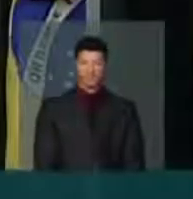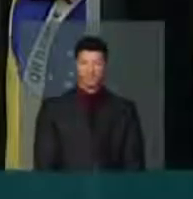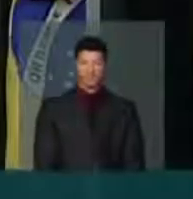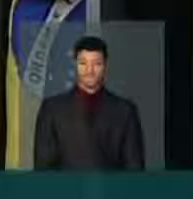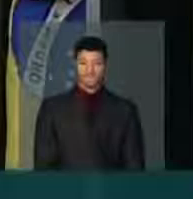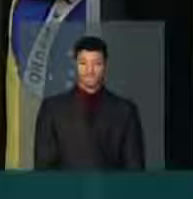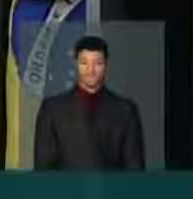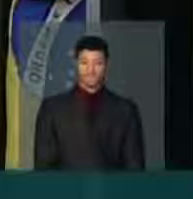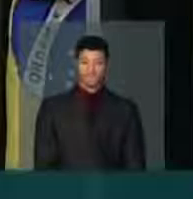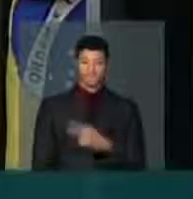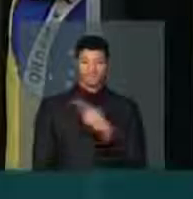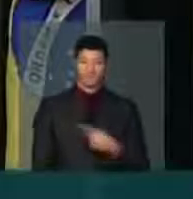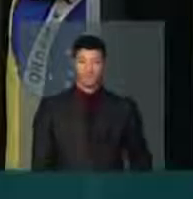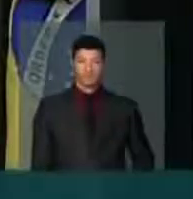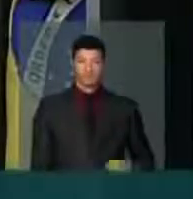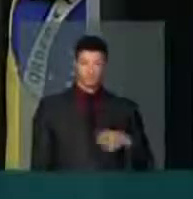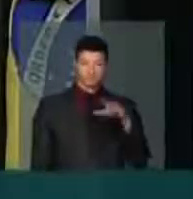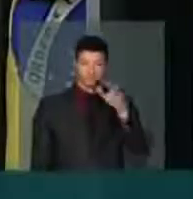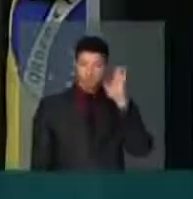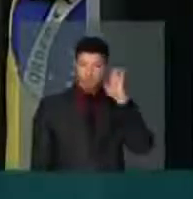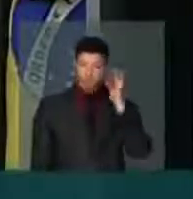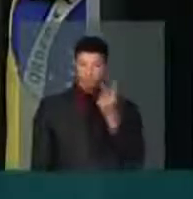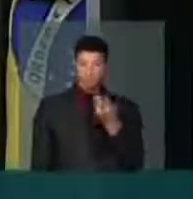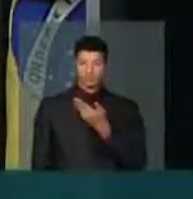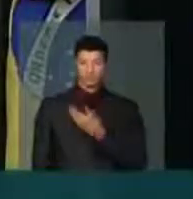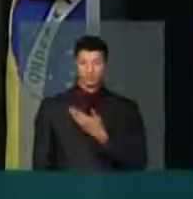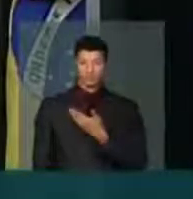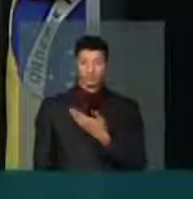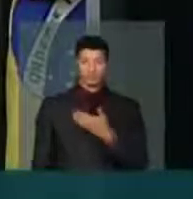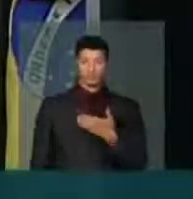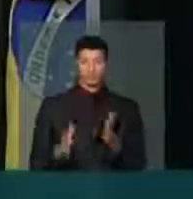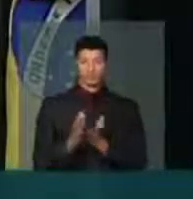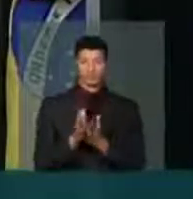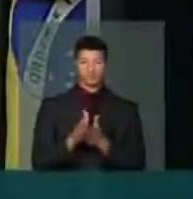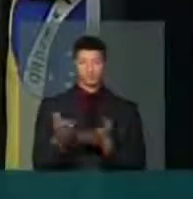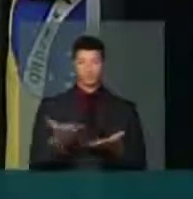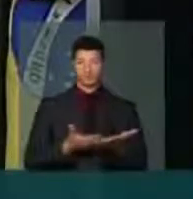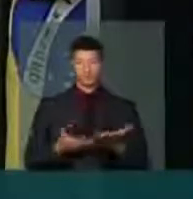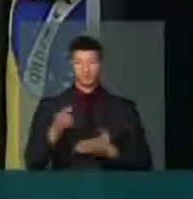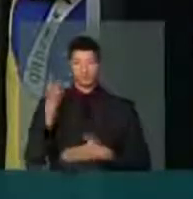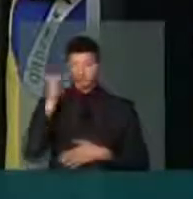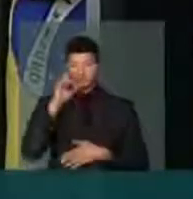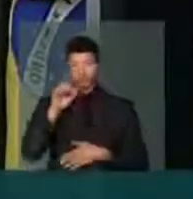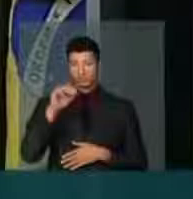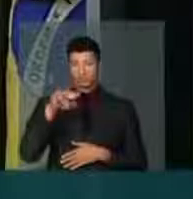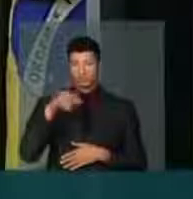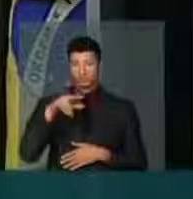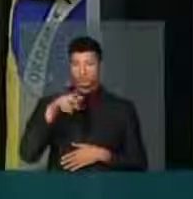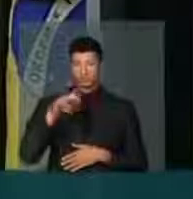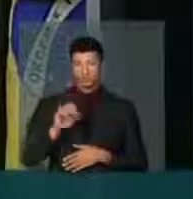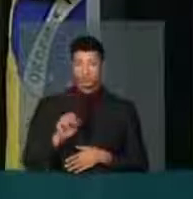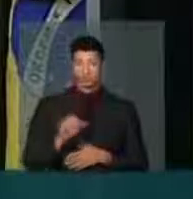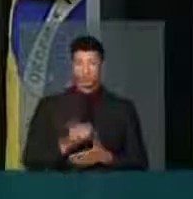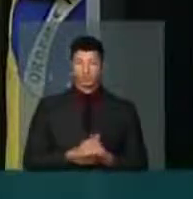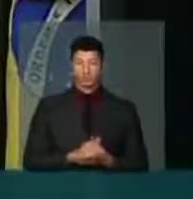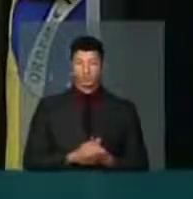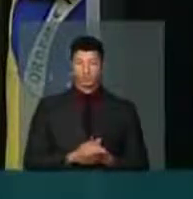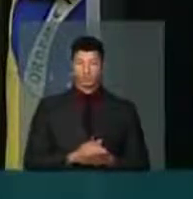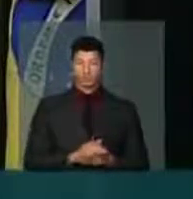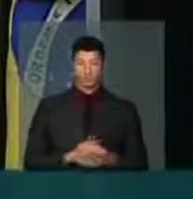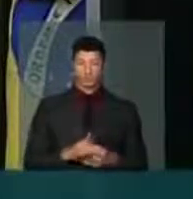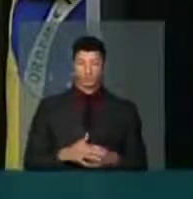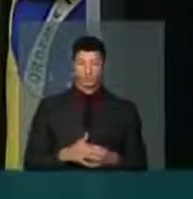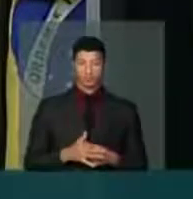paciência de Vossa Excelência de ouvir os dois colegas que estão aí para partear, o deputado Domingos Sá, o deputado Fraga, então,